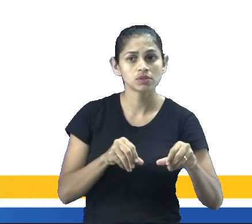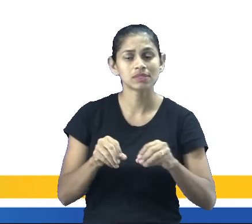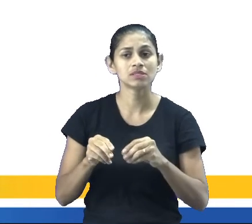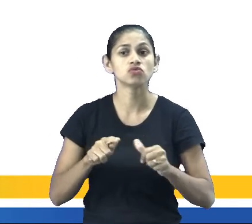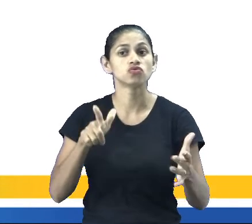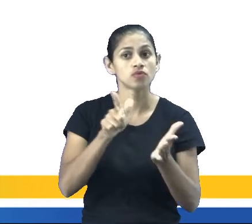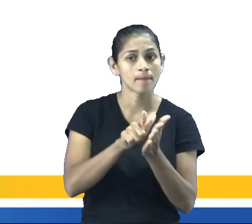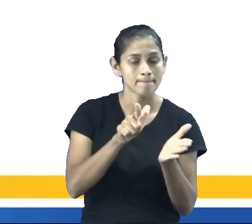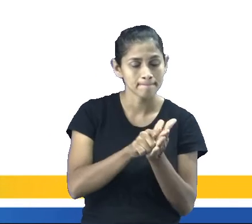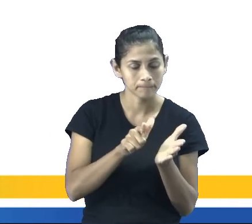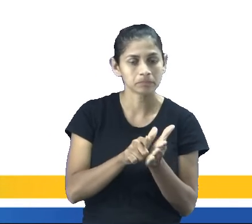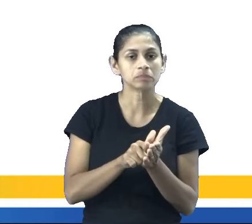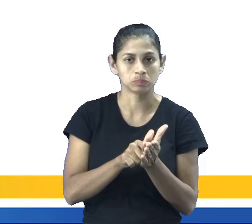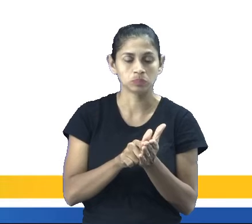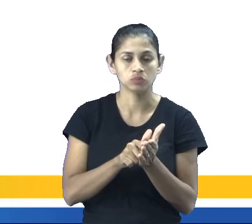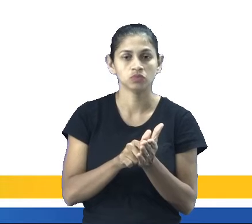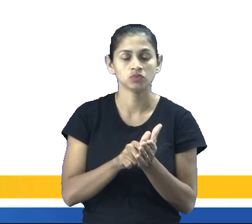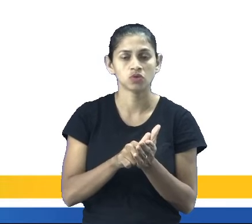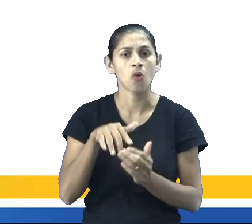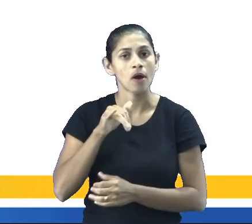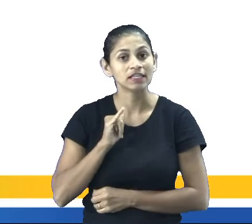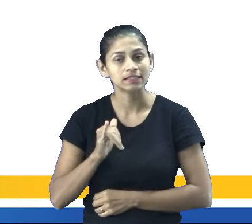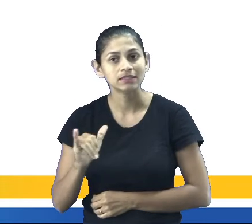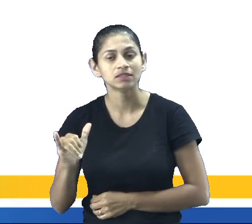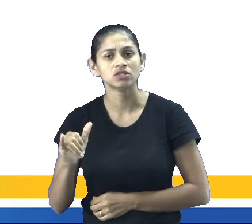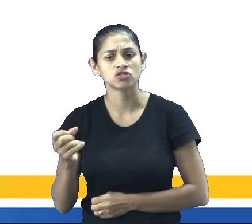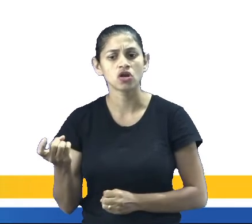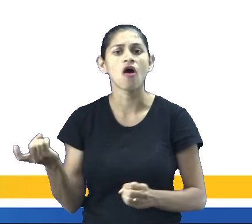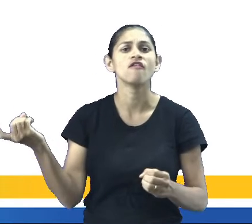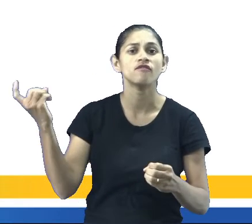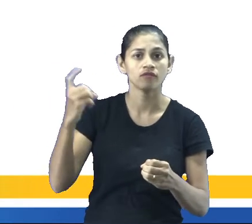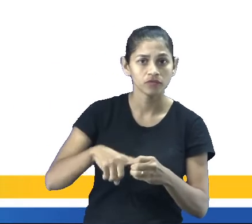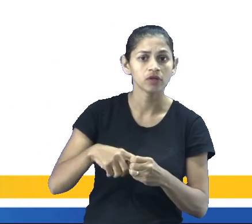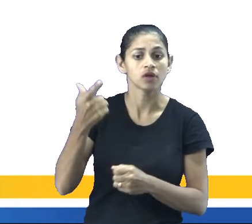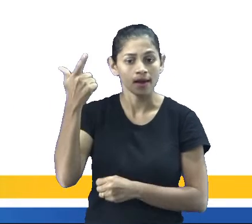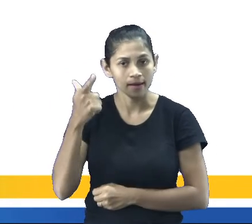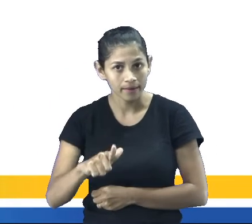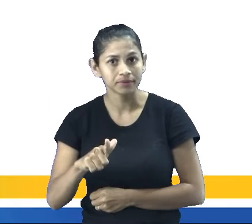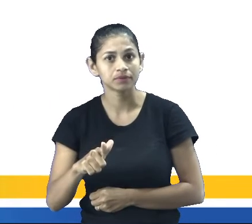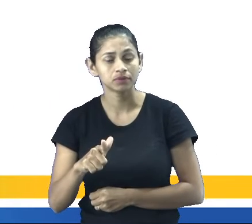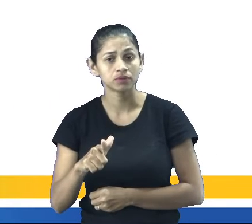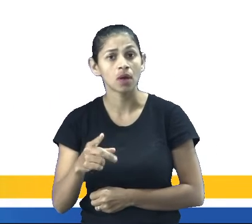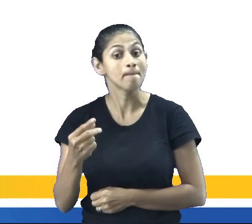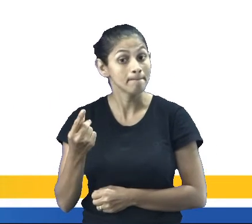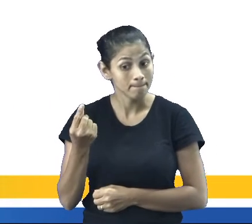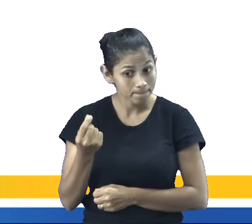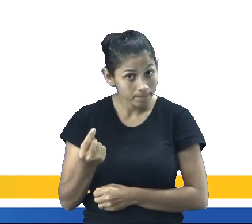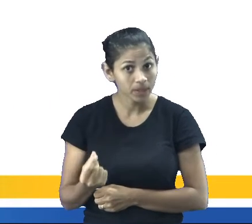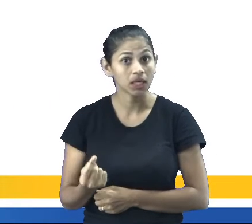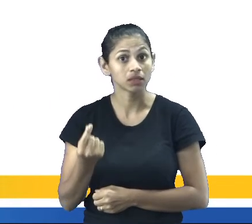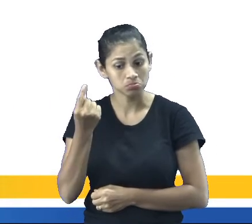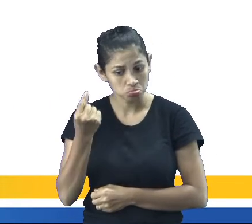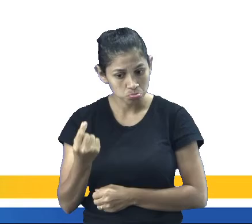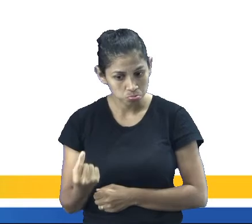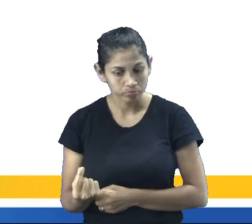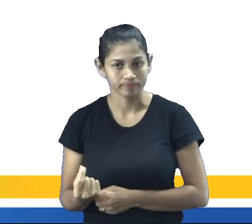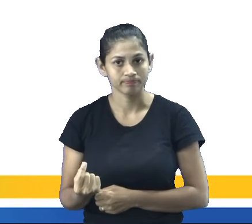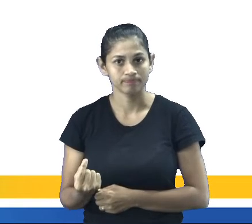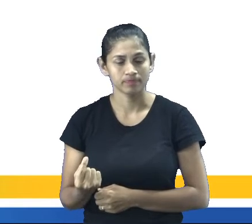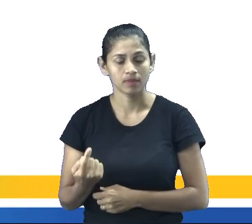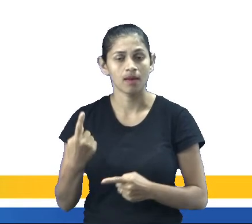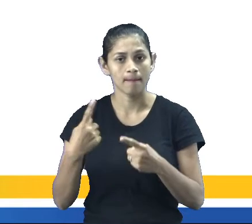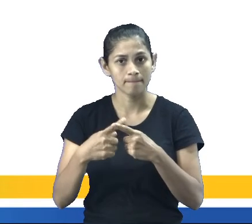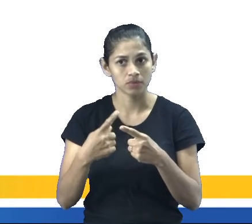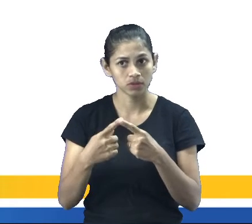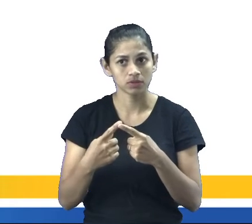tipo de energia reutilizável, né? Uma fonte renovável, barata, né? Para a gente fazer essa geração de energia.